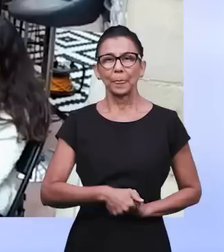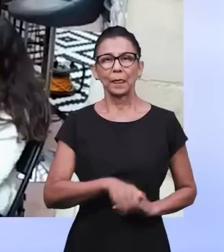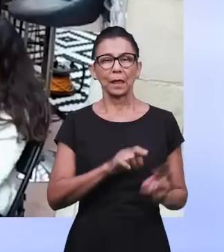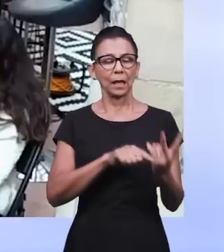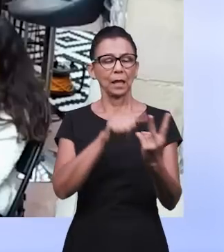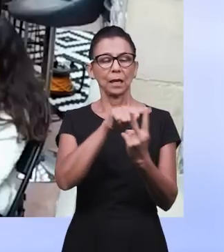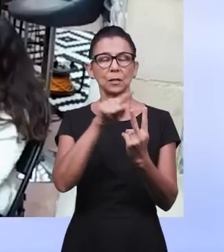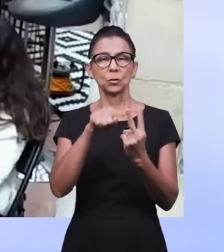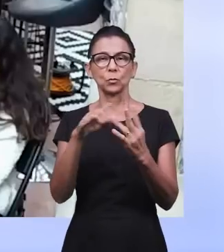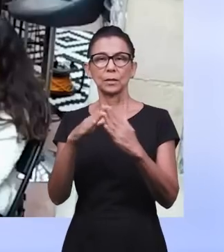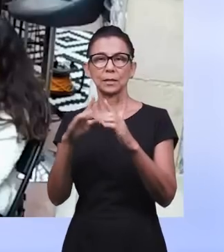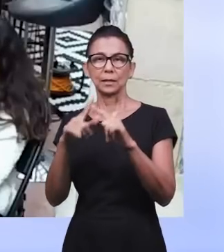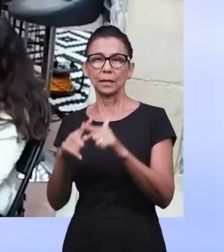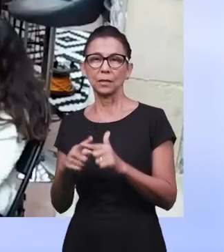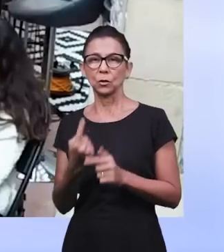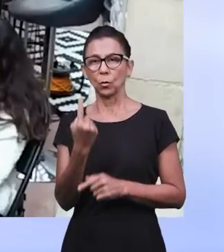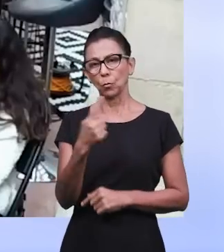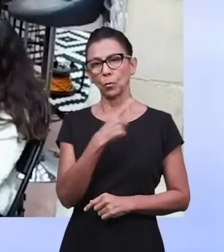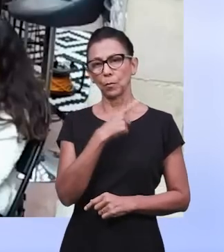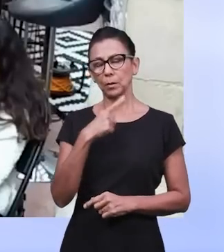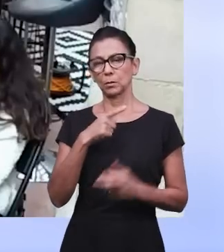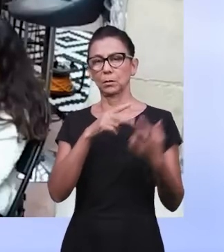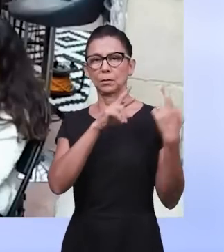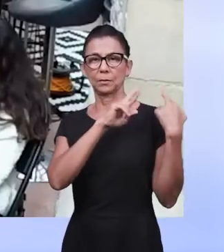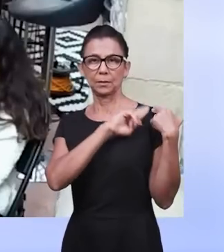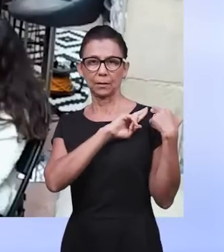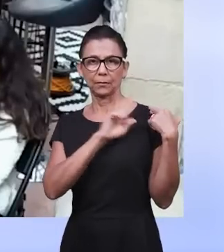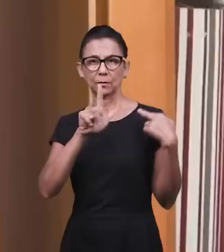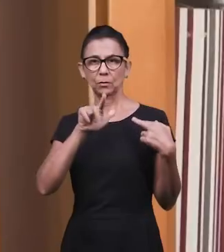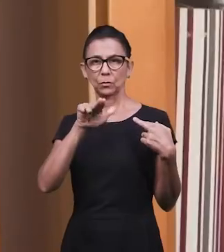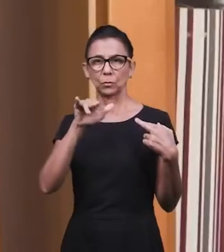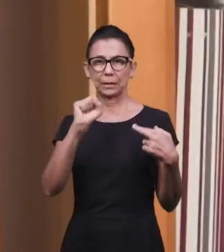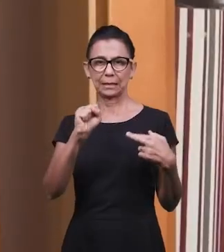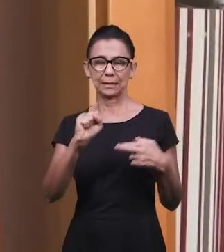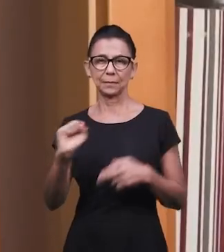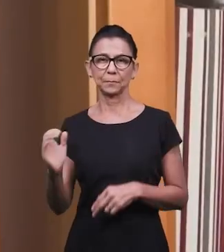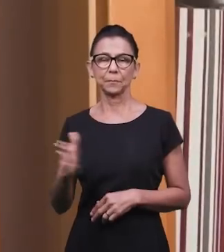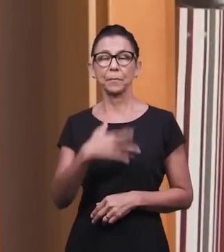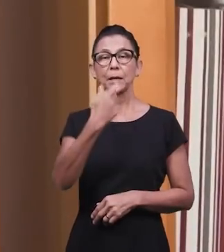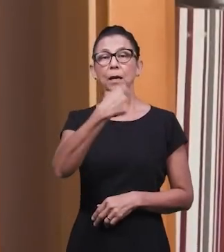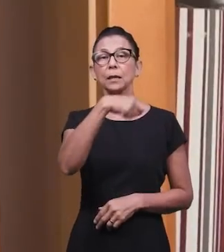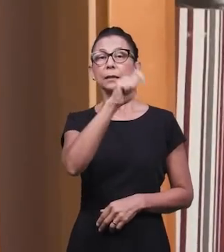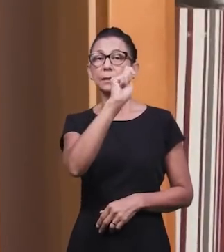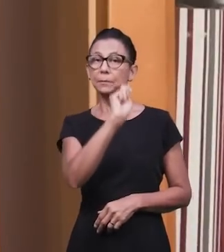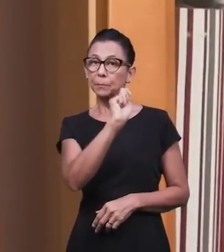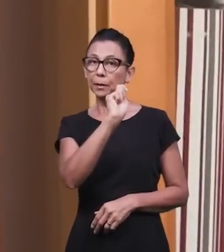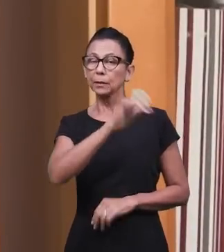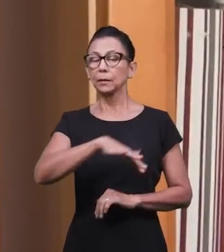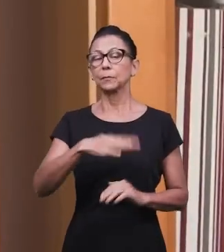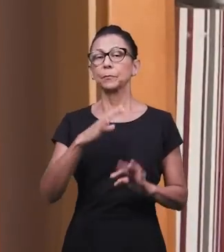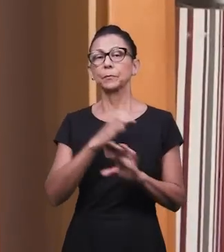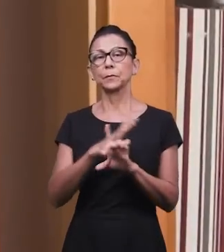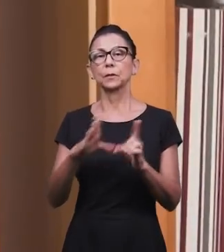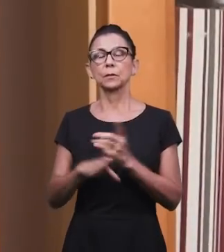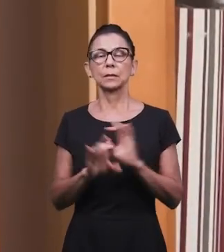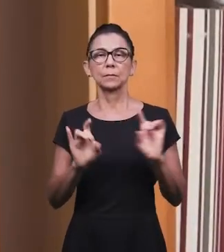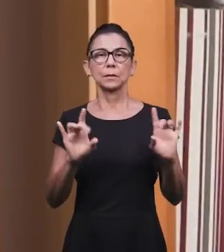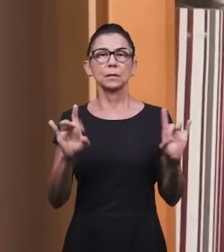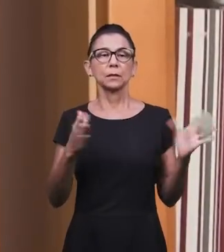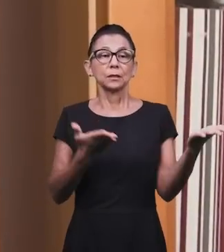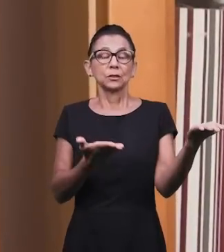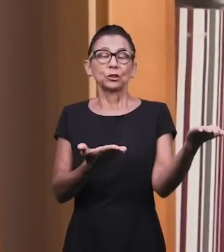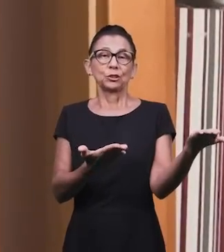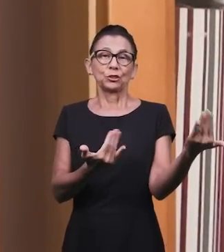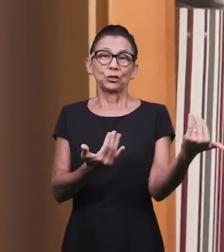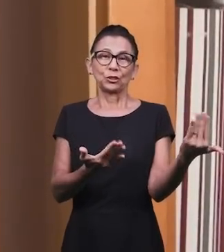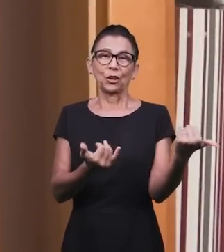estão sob o ministério do pastor Luiz Brumati. Na Espanha, ocorreu um culto especial com os